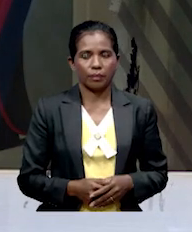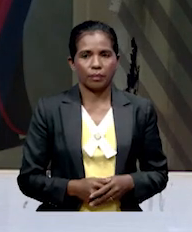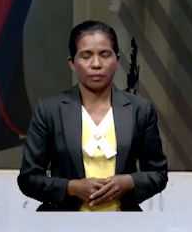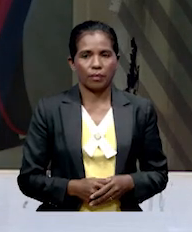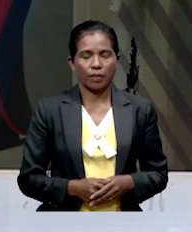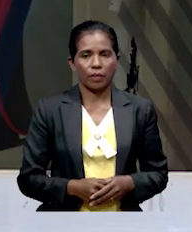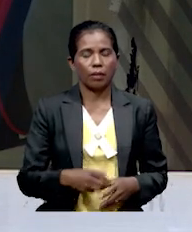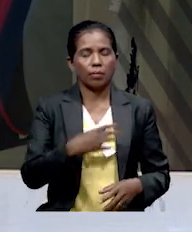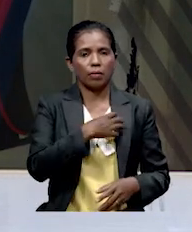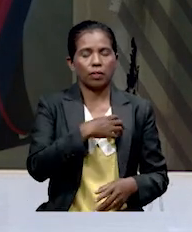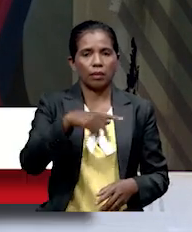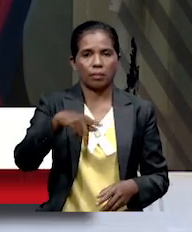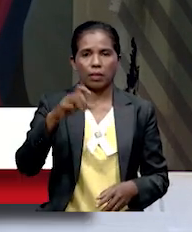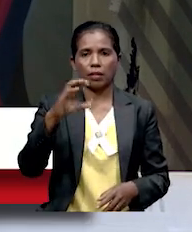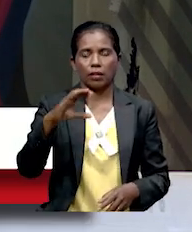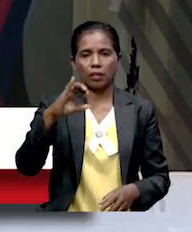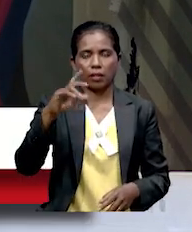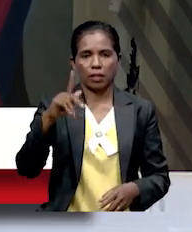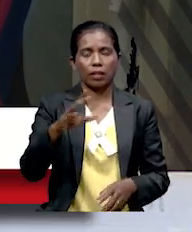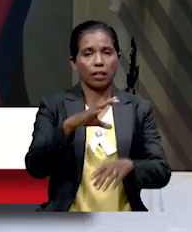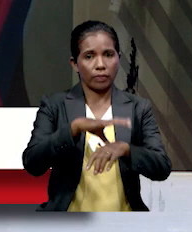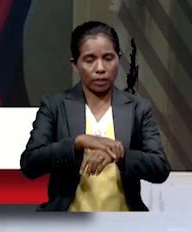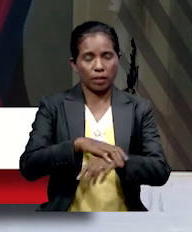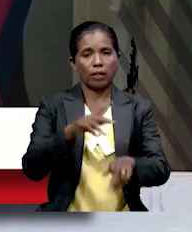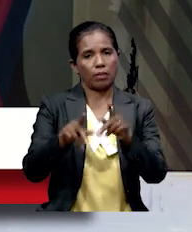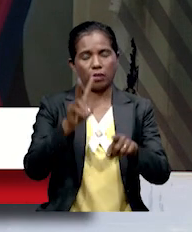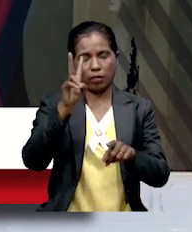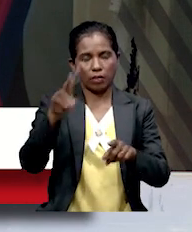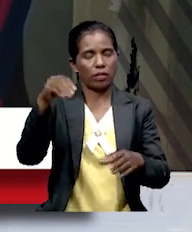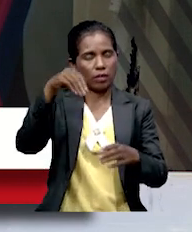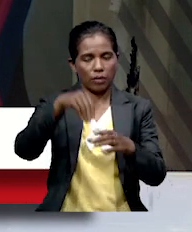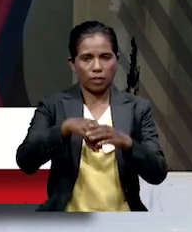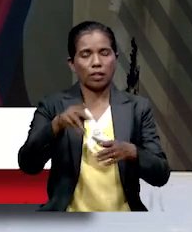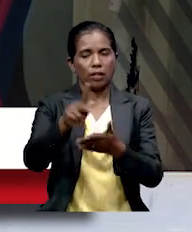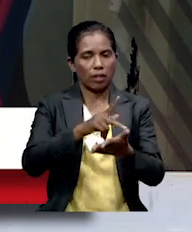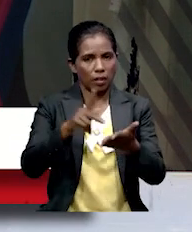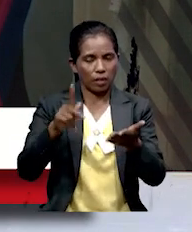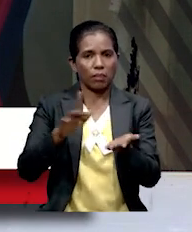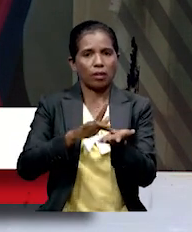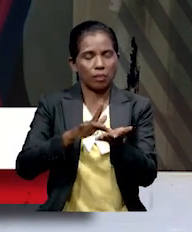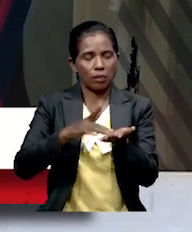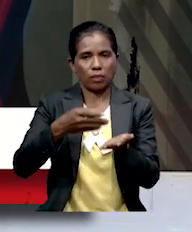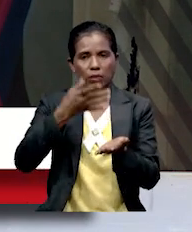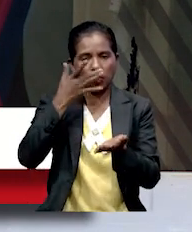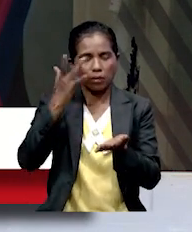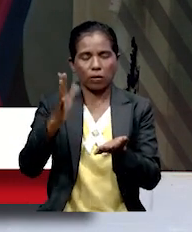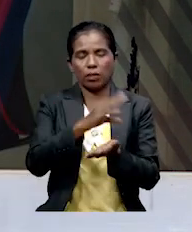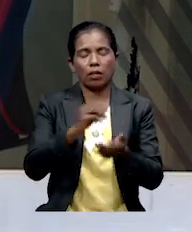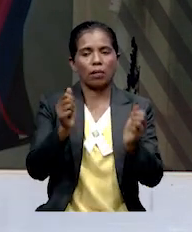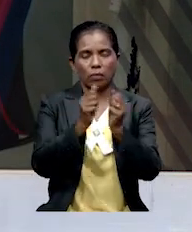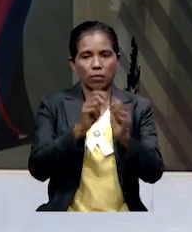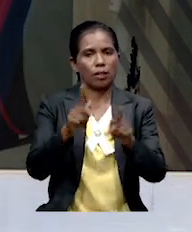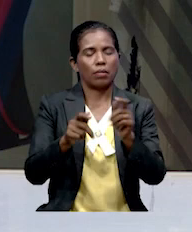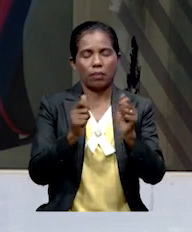PSIC detenta suspeito na rua, nebe supostamente envolve e crime ilícito ba droga, ha muito coarguido na